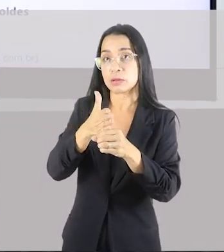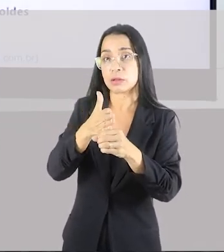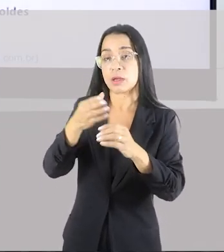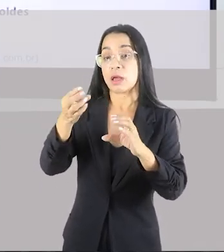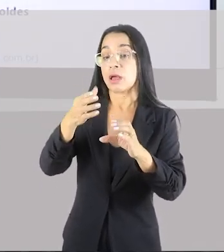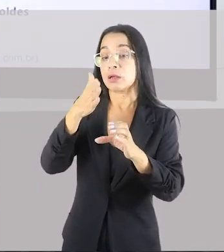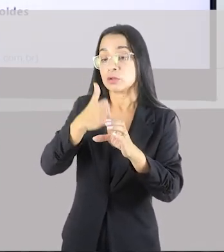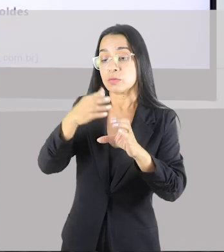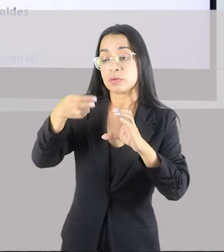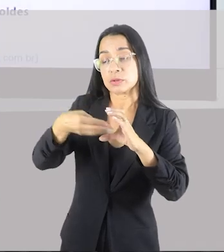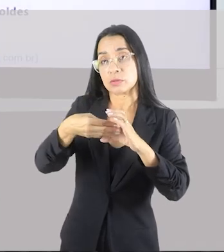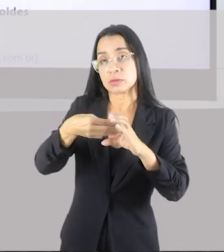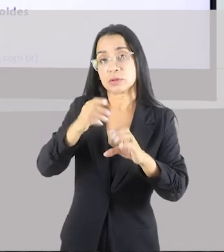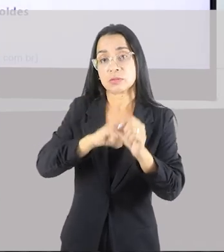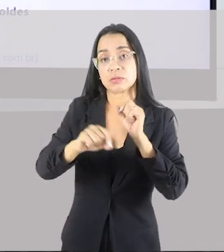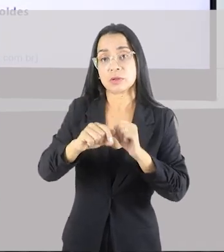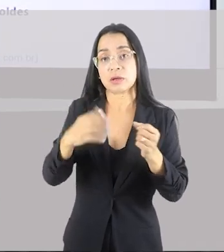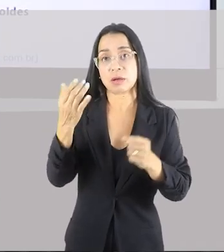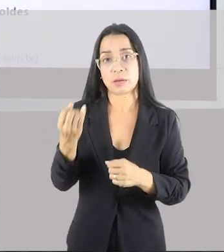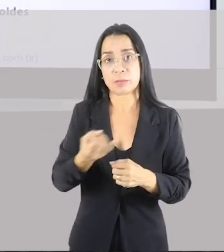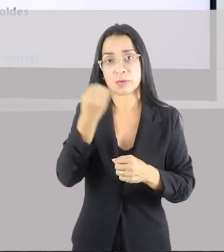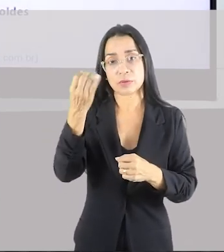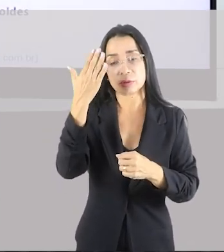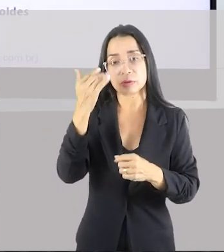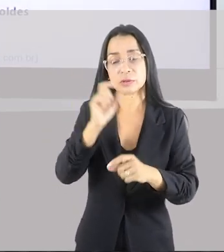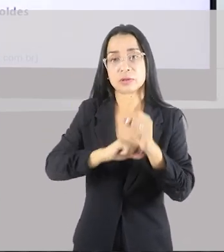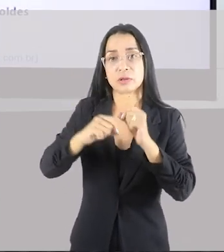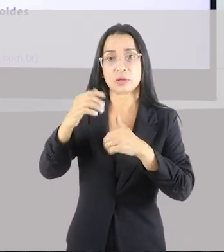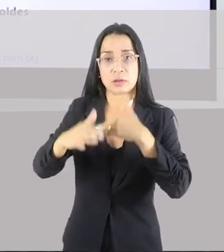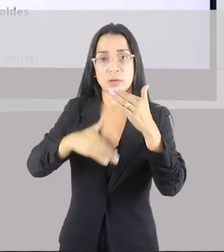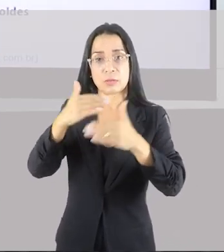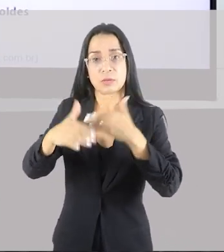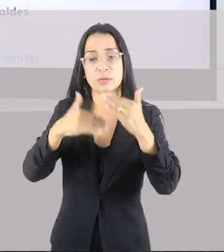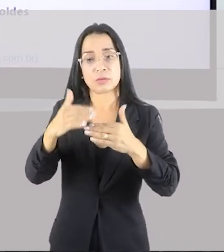mas é importante que você saiba que é esse processo de